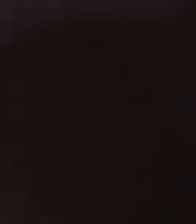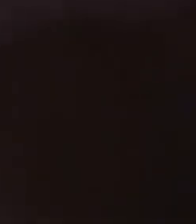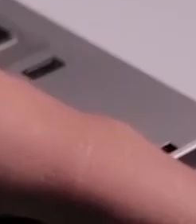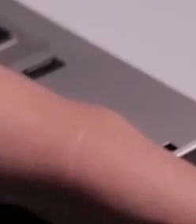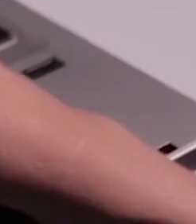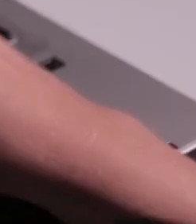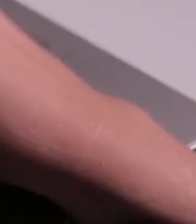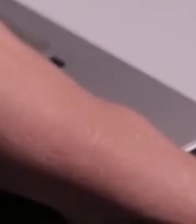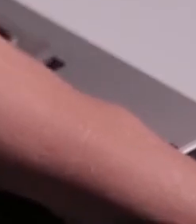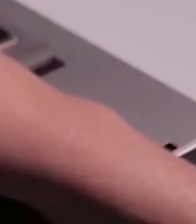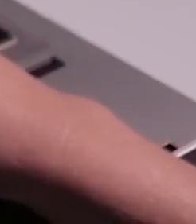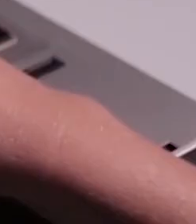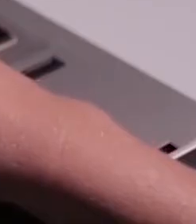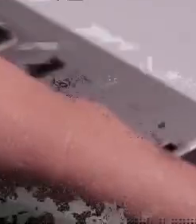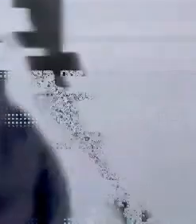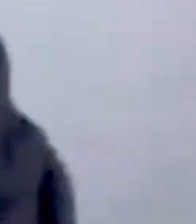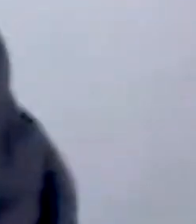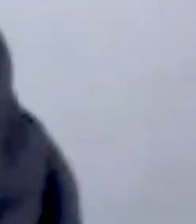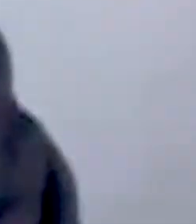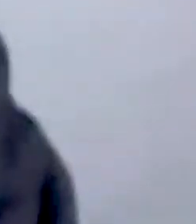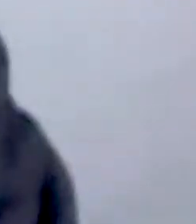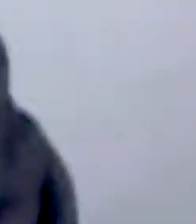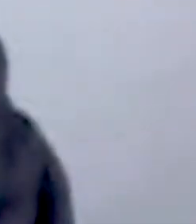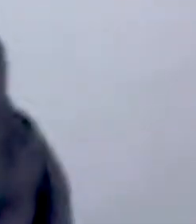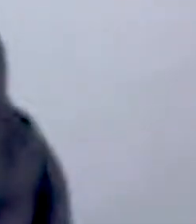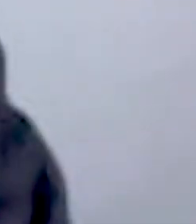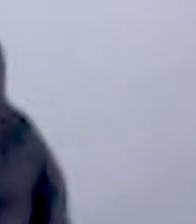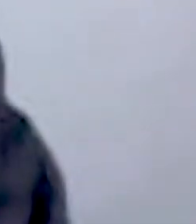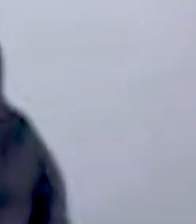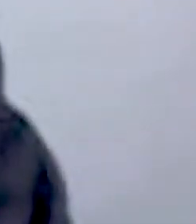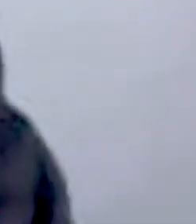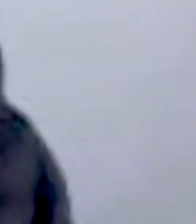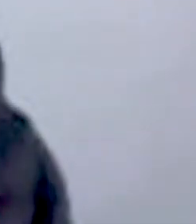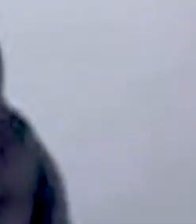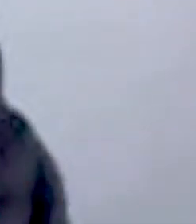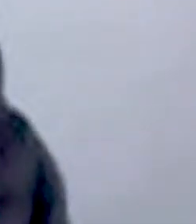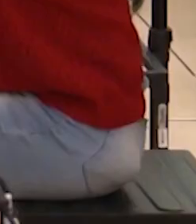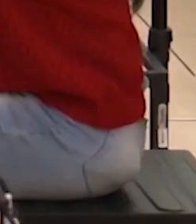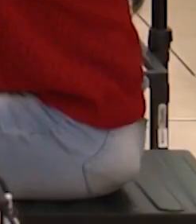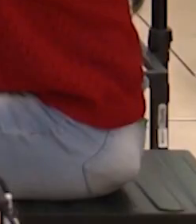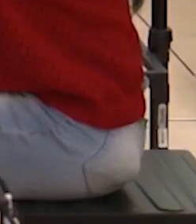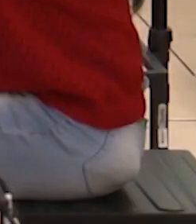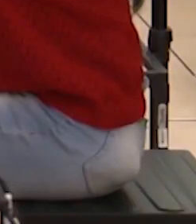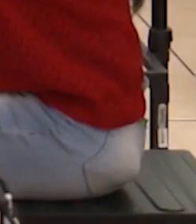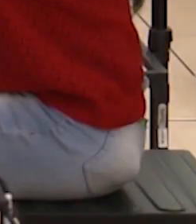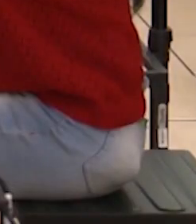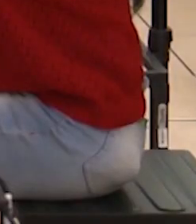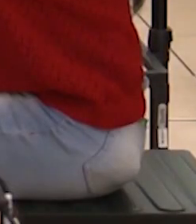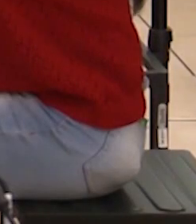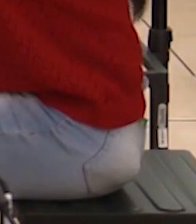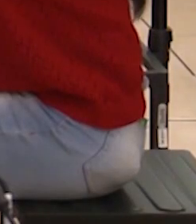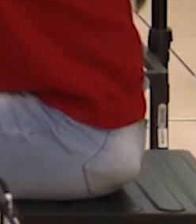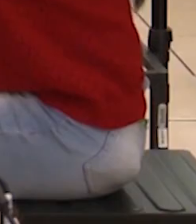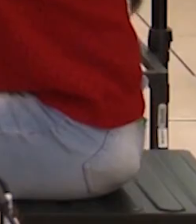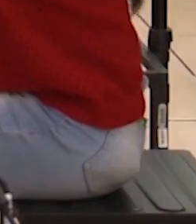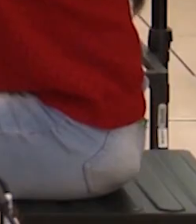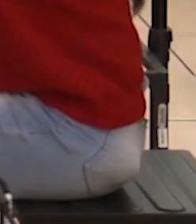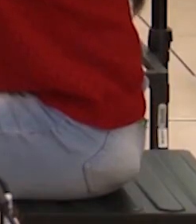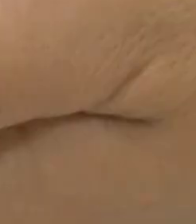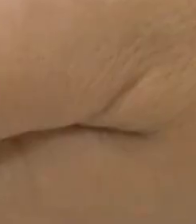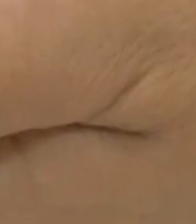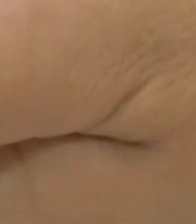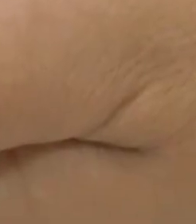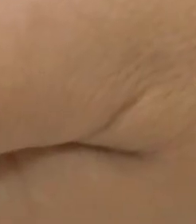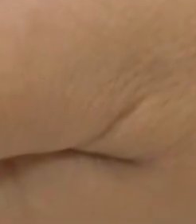usuário tem na defesa de um sistema. Nós temos dados muito sensíveis no contexto do nosso judiciário. E eu não estou falando apenas de processo. Nós temos